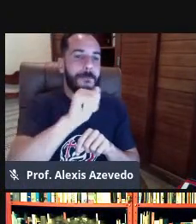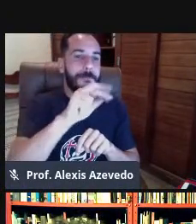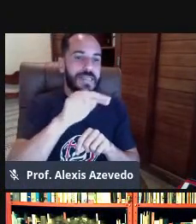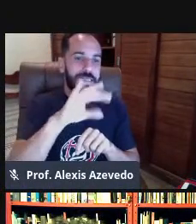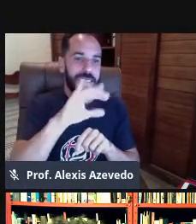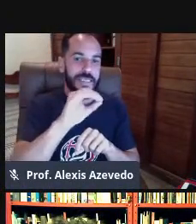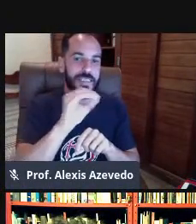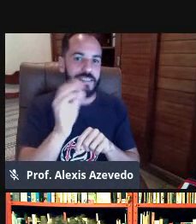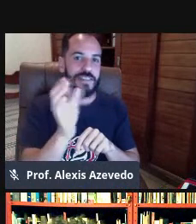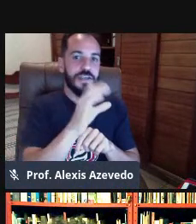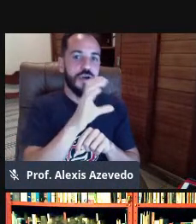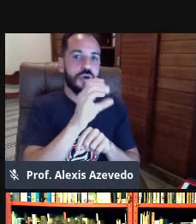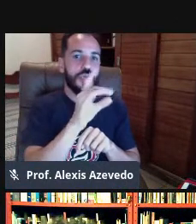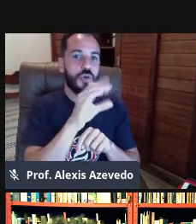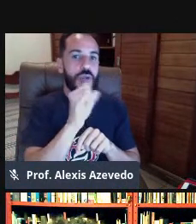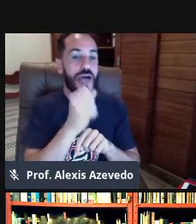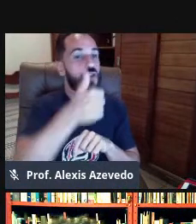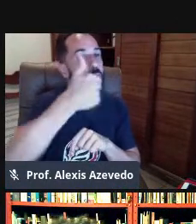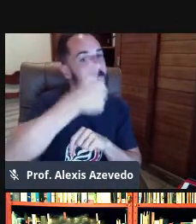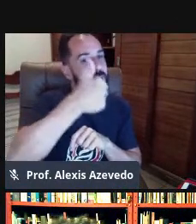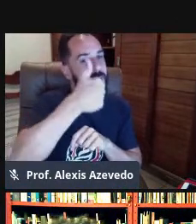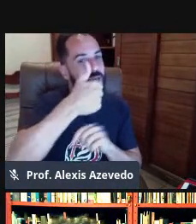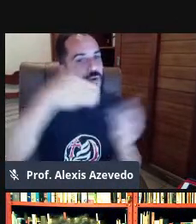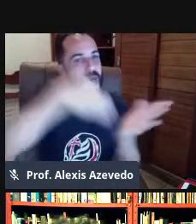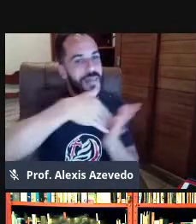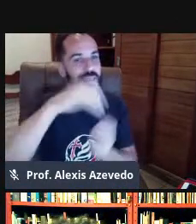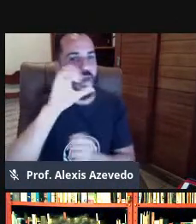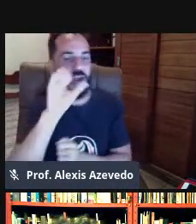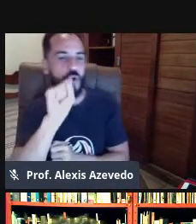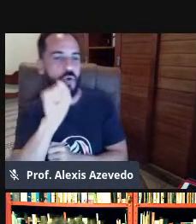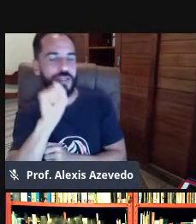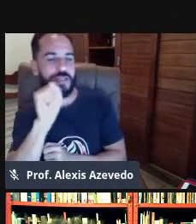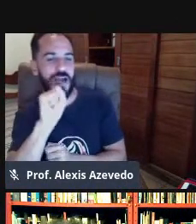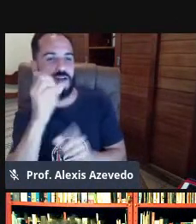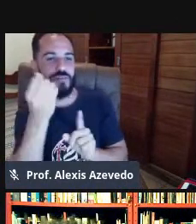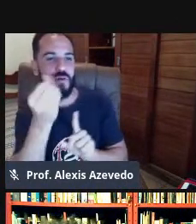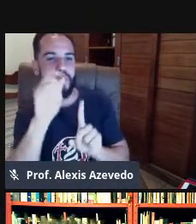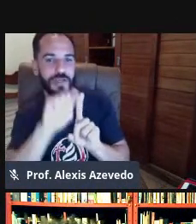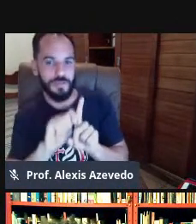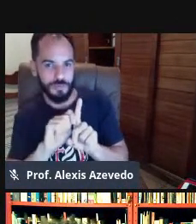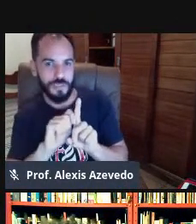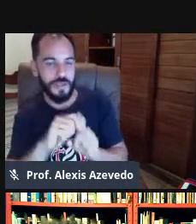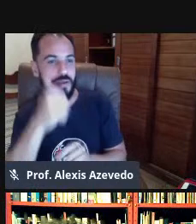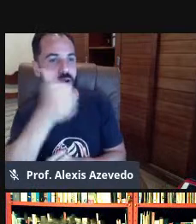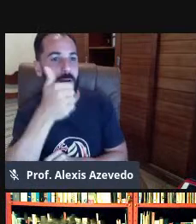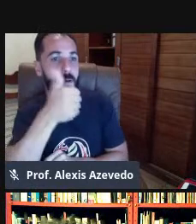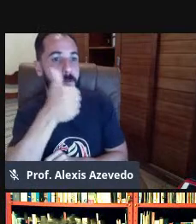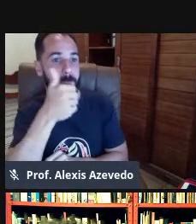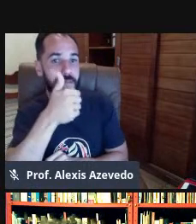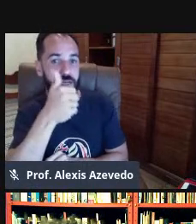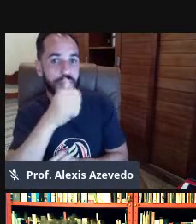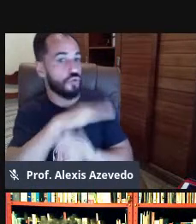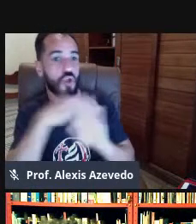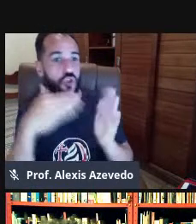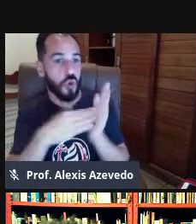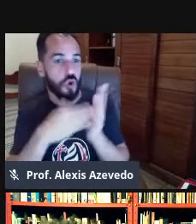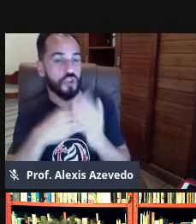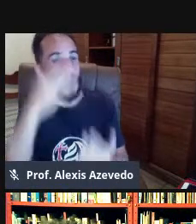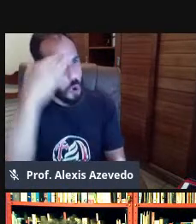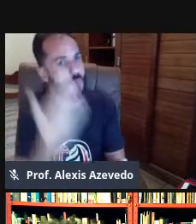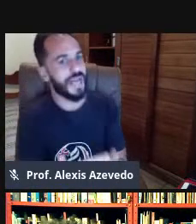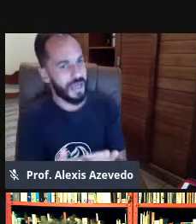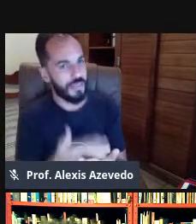período com as disciplinas. Né? Começa com no primeiro período, todas as disciplinas são obrigatórias. A partir